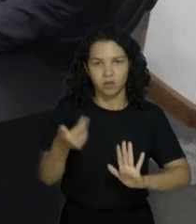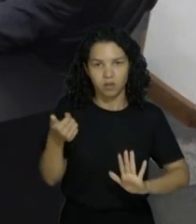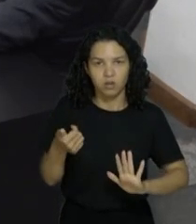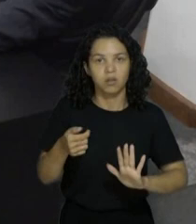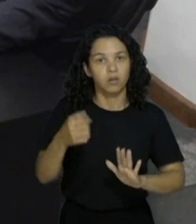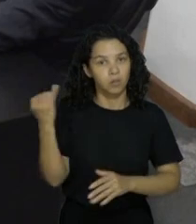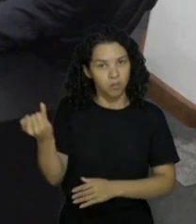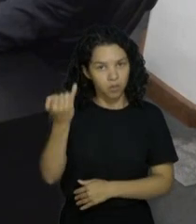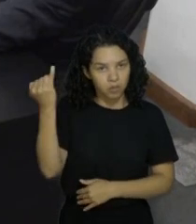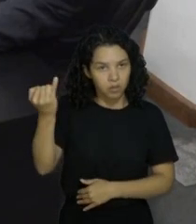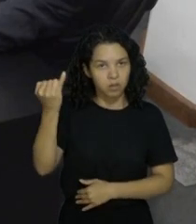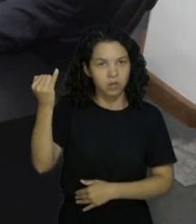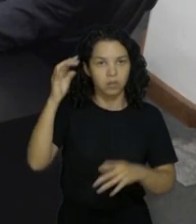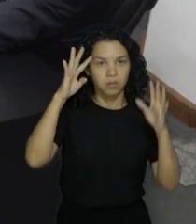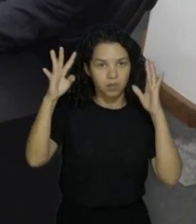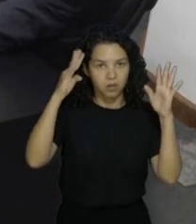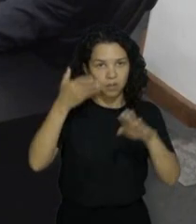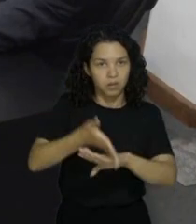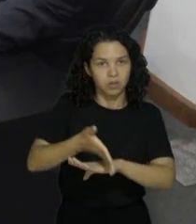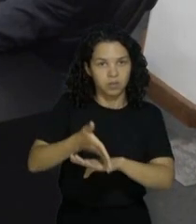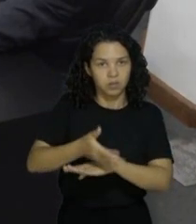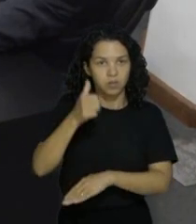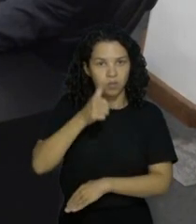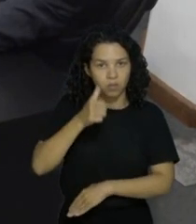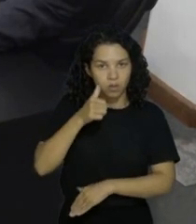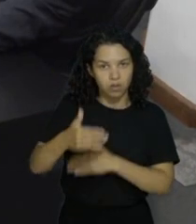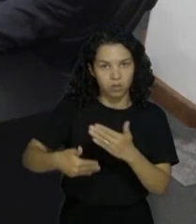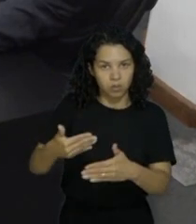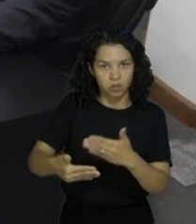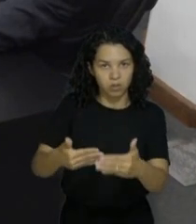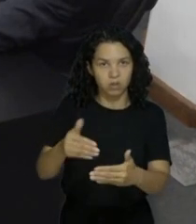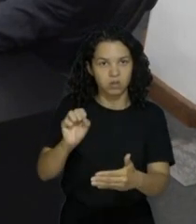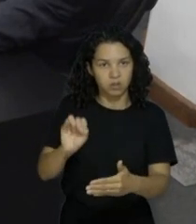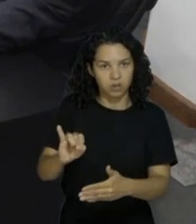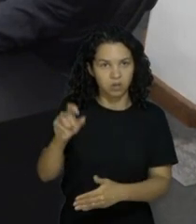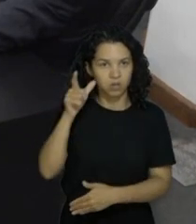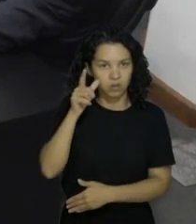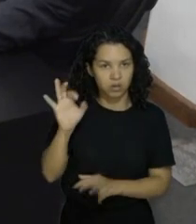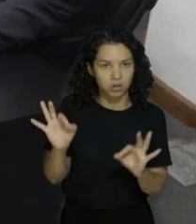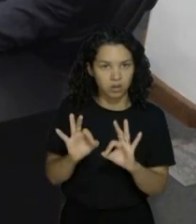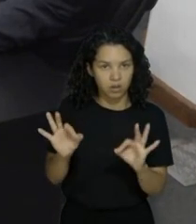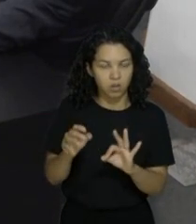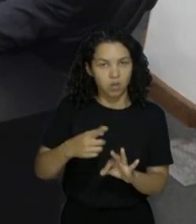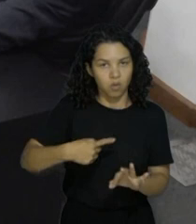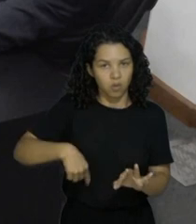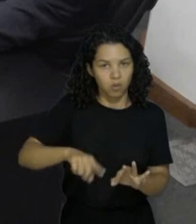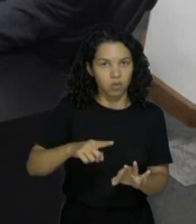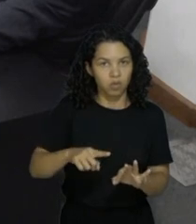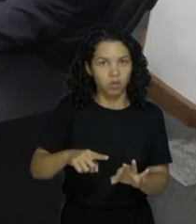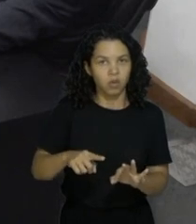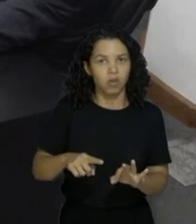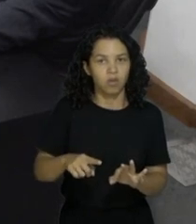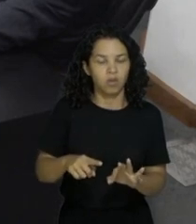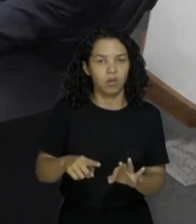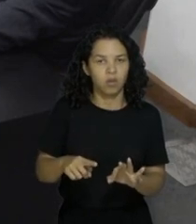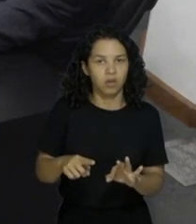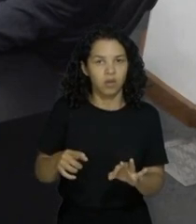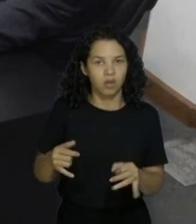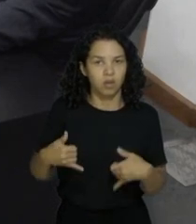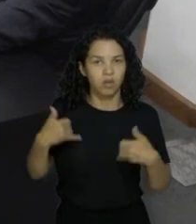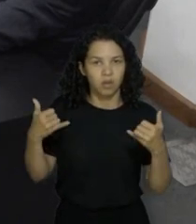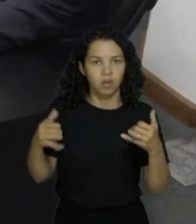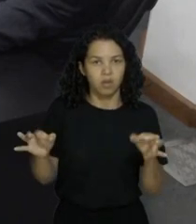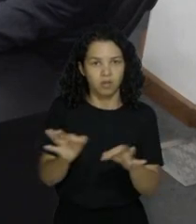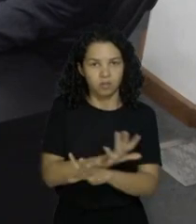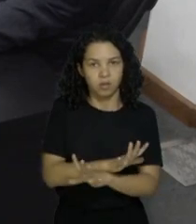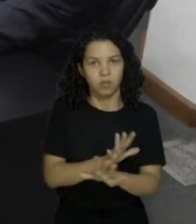e da participação da mulher no processo se não fosse a Luciane a lei hoje nós estava celebrando a a extinção da Lei